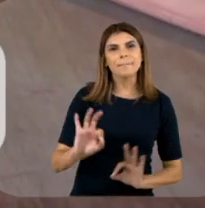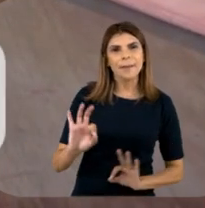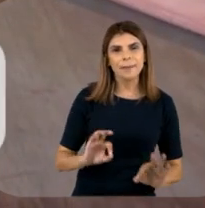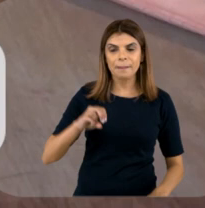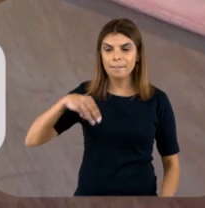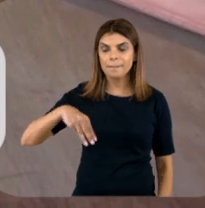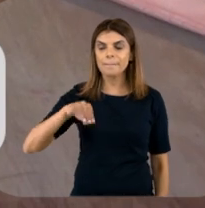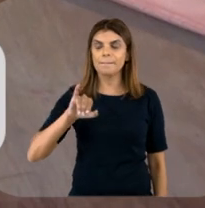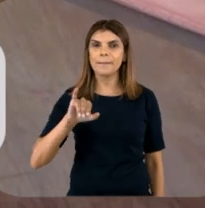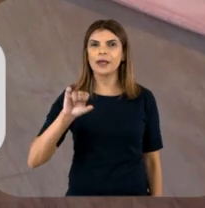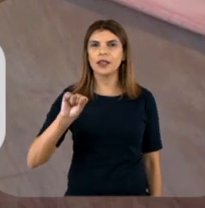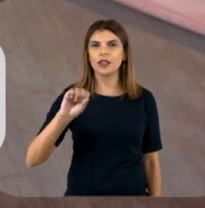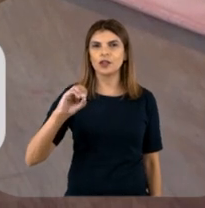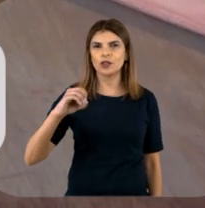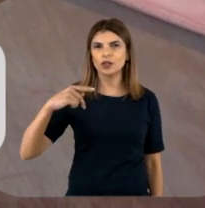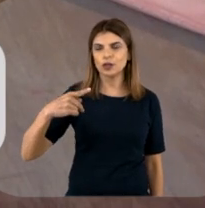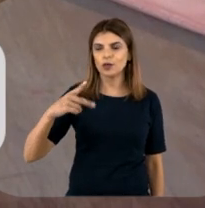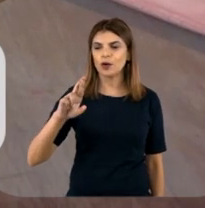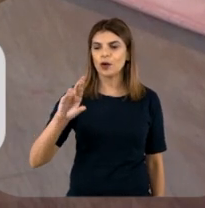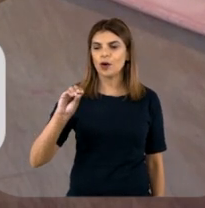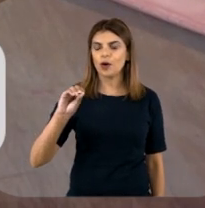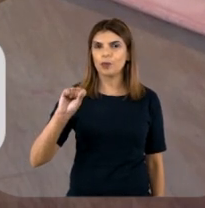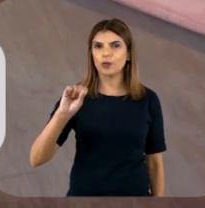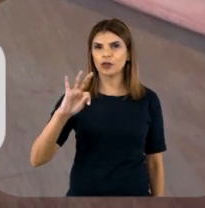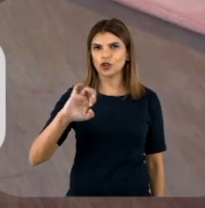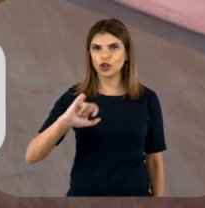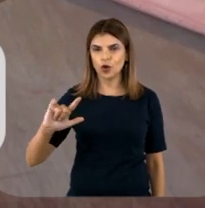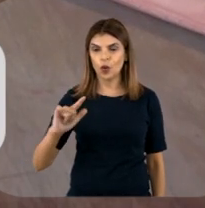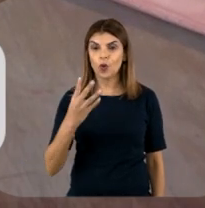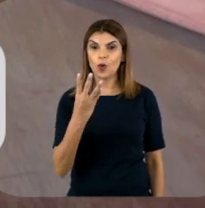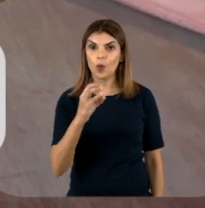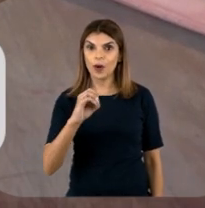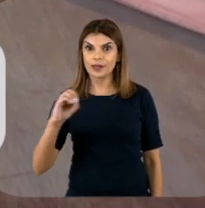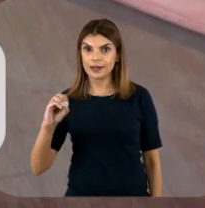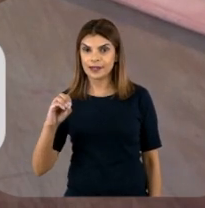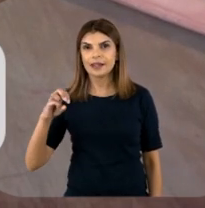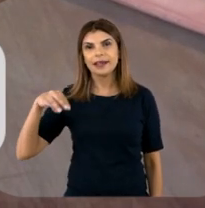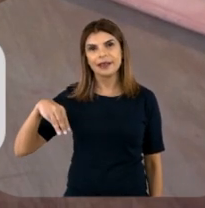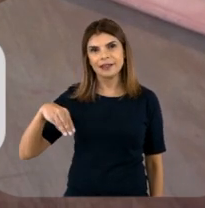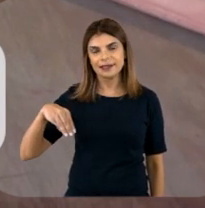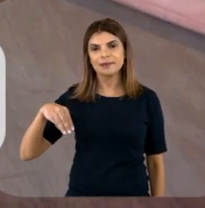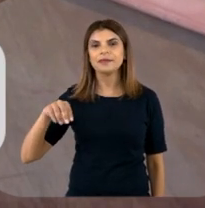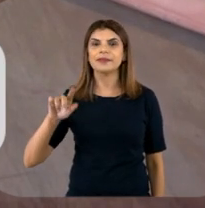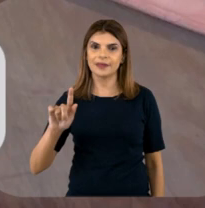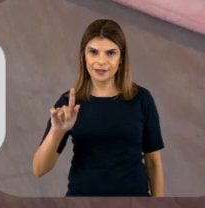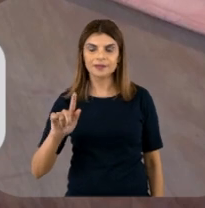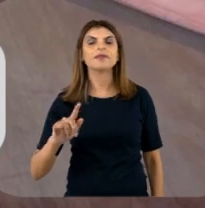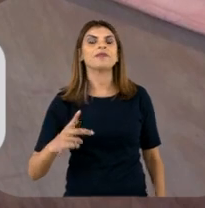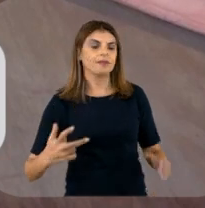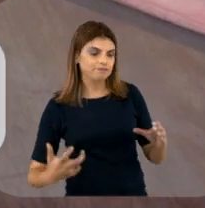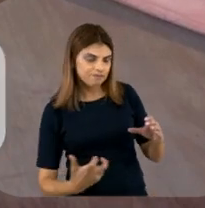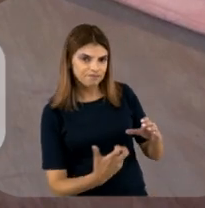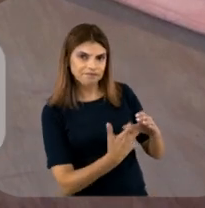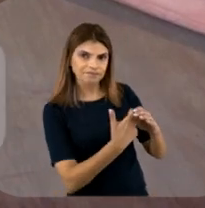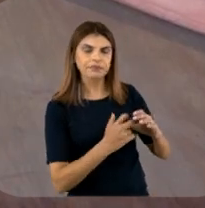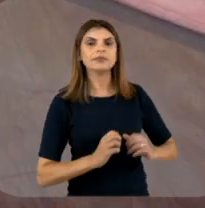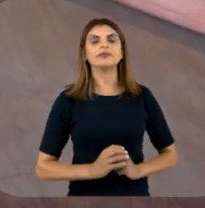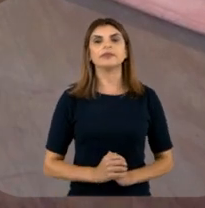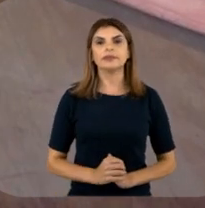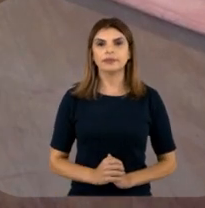previamente preparado com misoprostol, como a gente viu nas aulas, na dose de 400